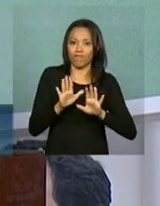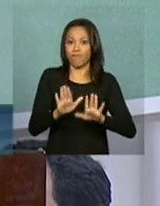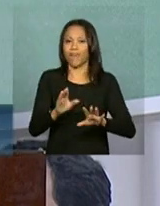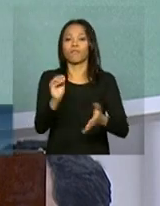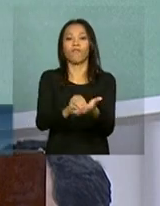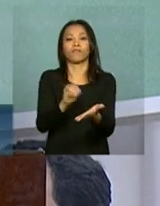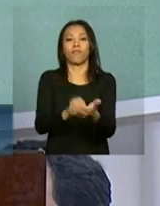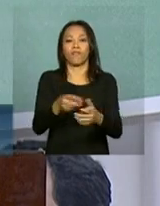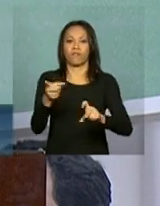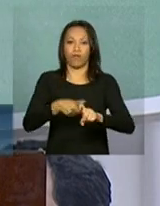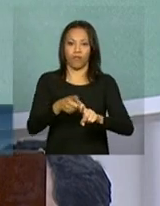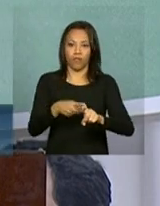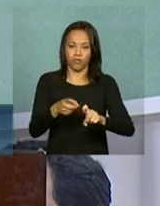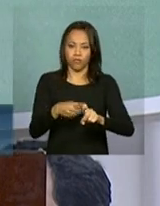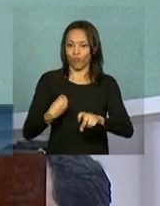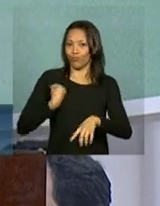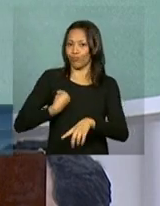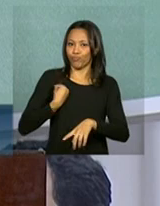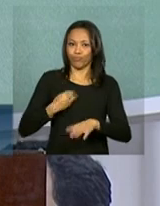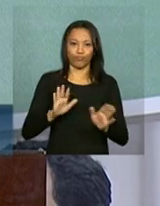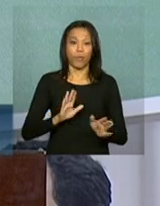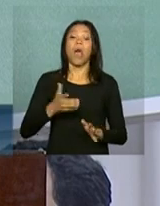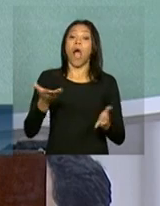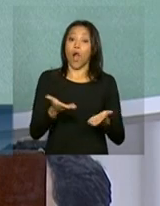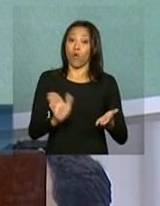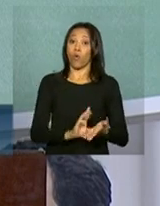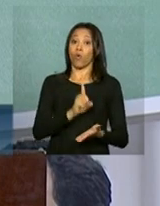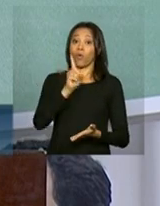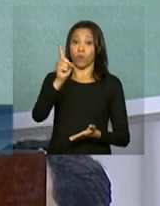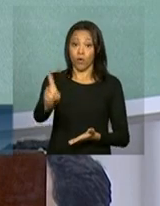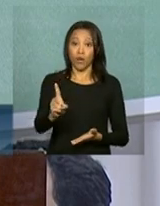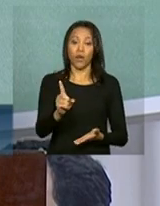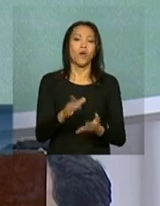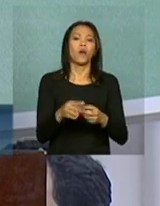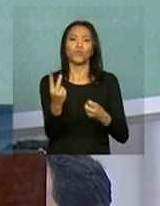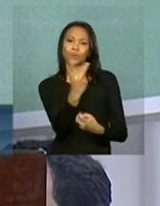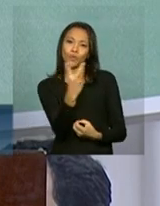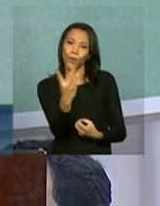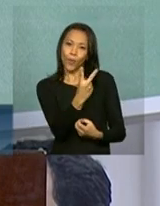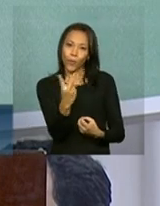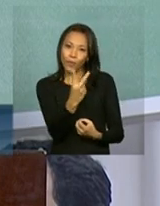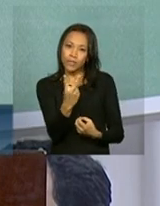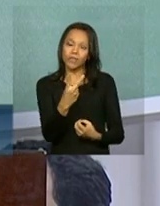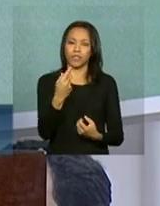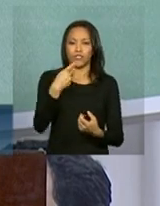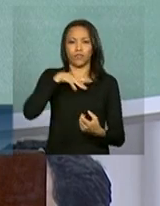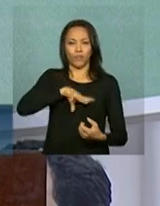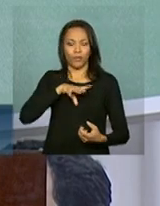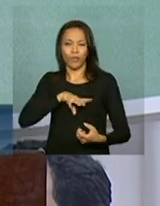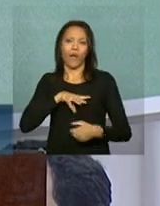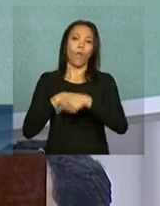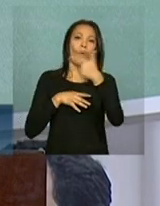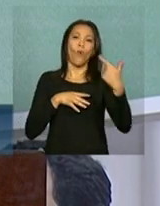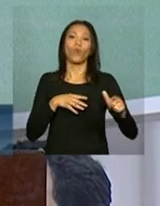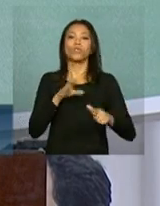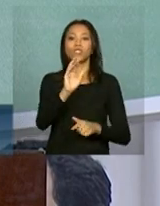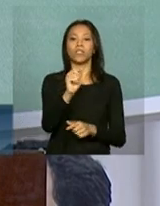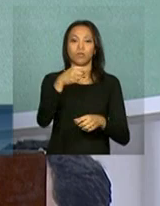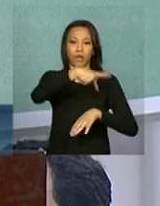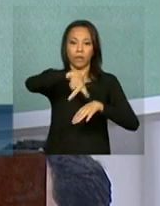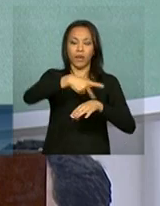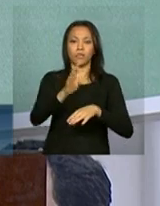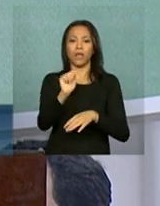médico presente. E agora o doutor Raul, que é um angolano, e o doutor Manuel, que é um português, que vieram para o Brasil, garantem